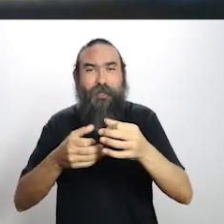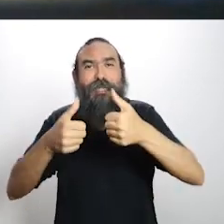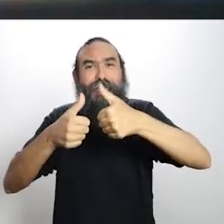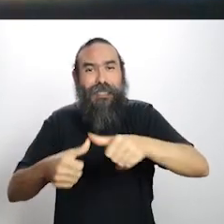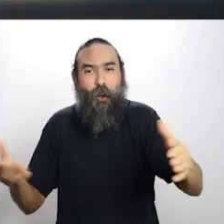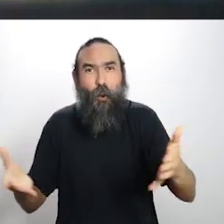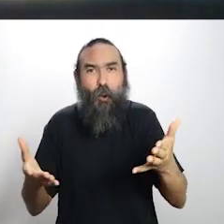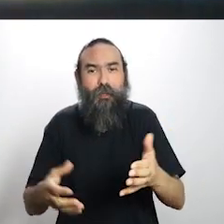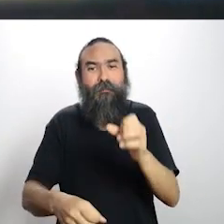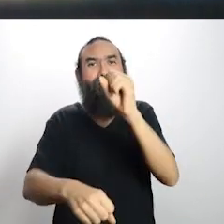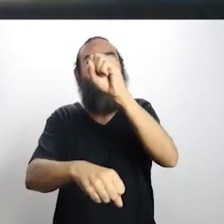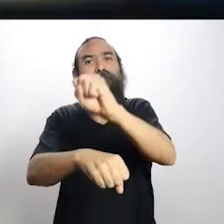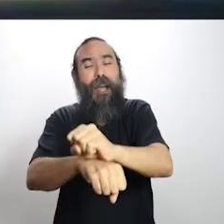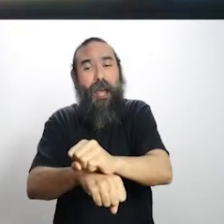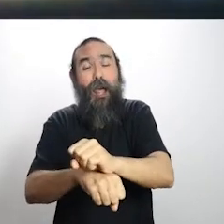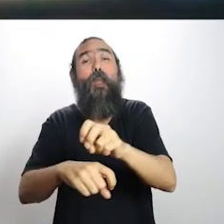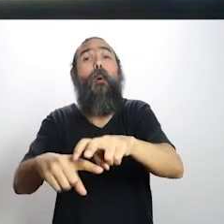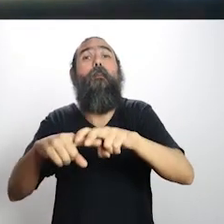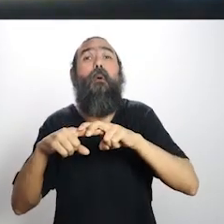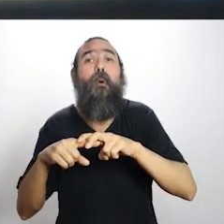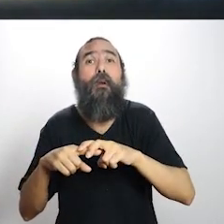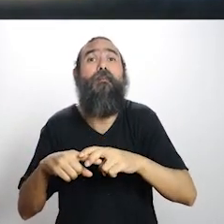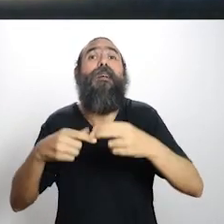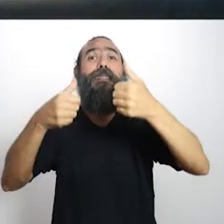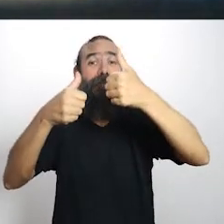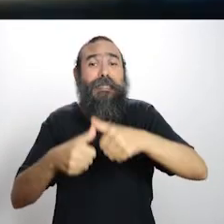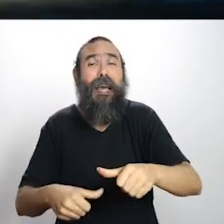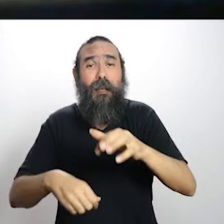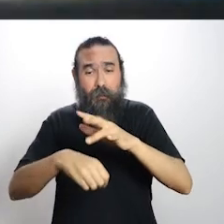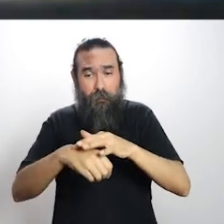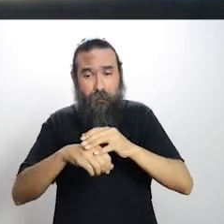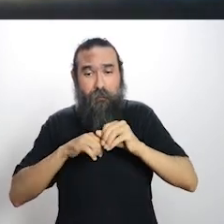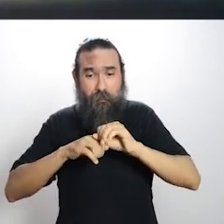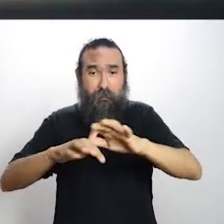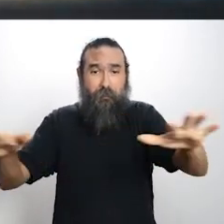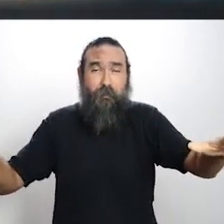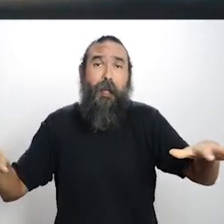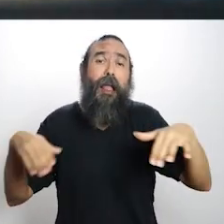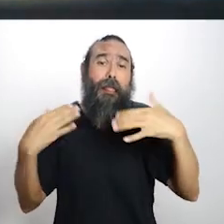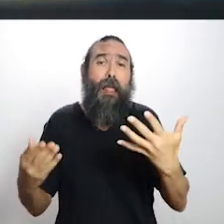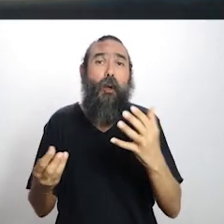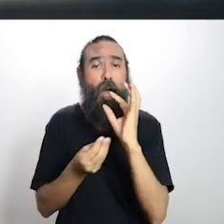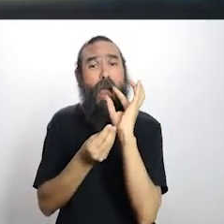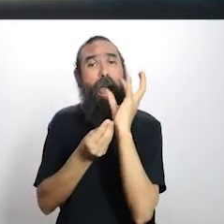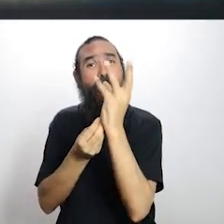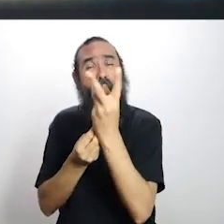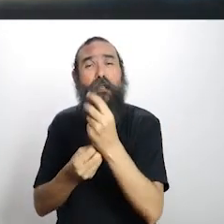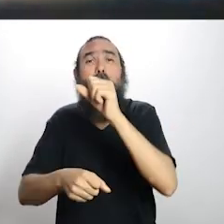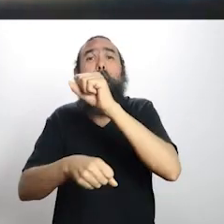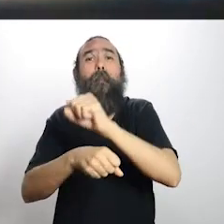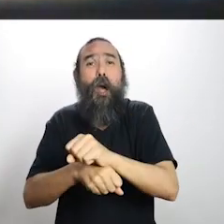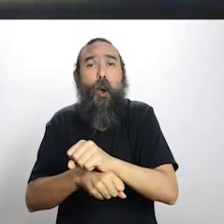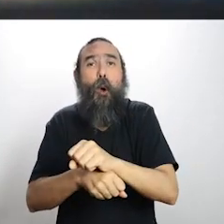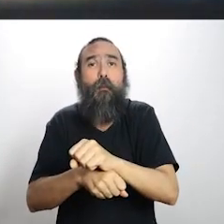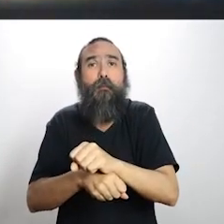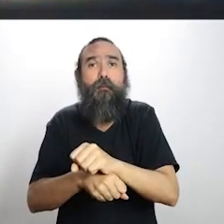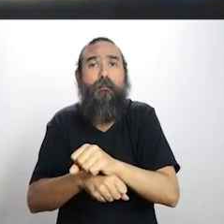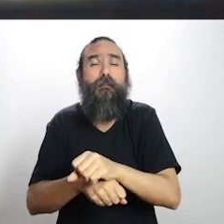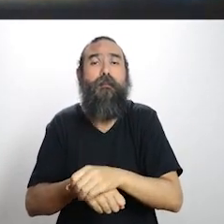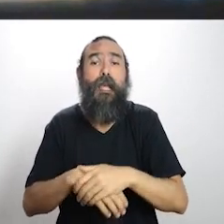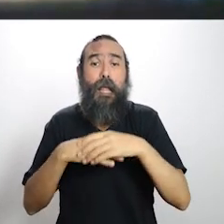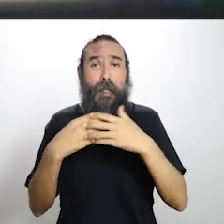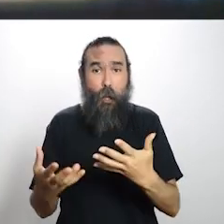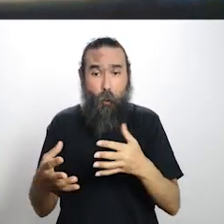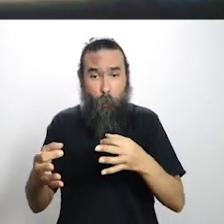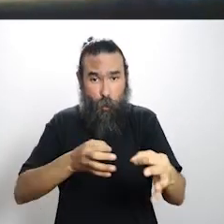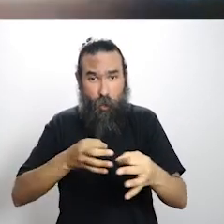de você cumprir o objeto que seriam atividades com as comunidades ou atividades artísticas e culturais. portanto, o projeto permite